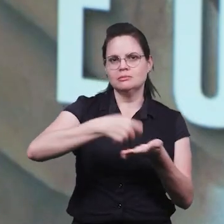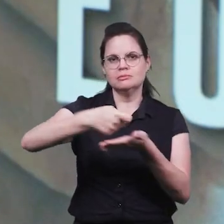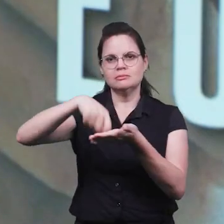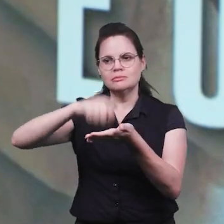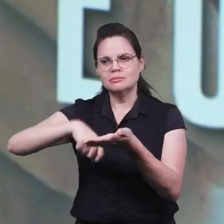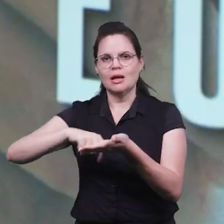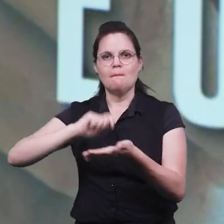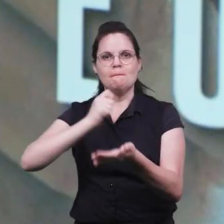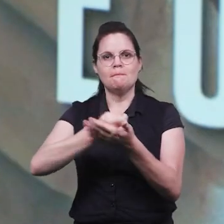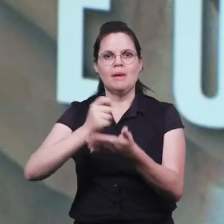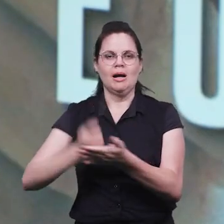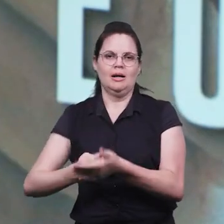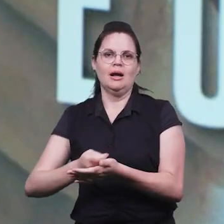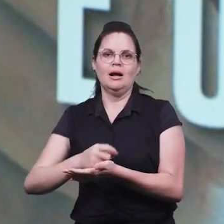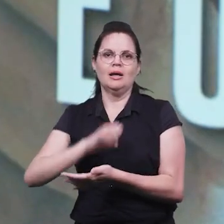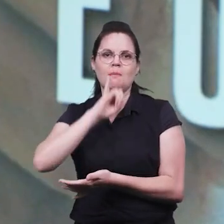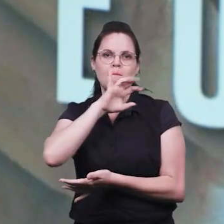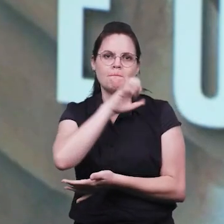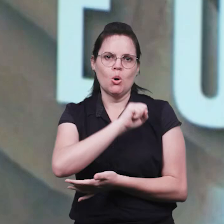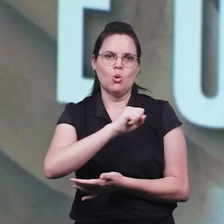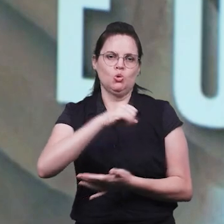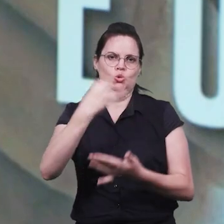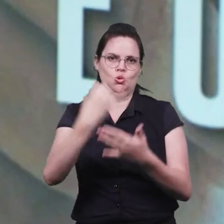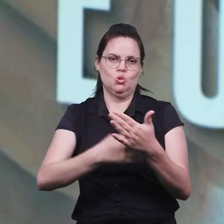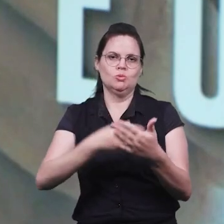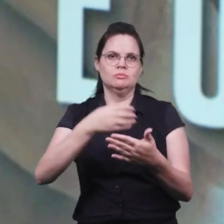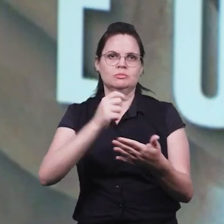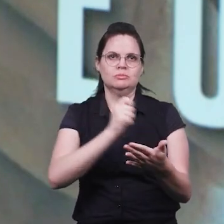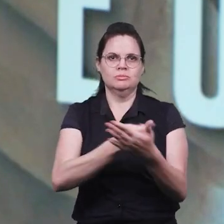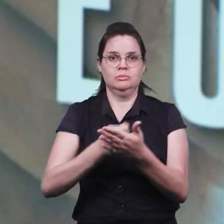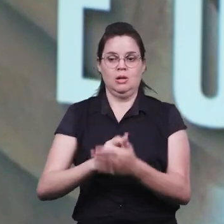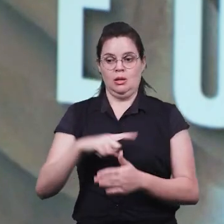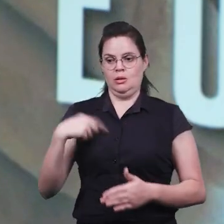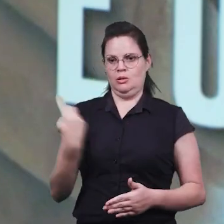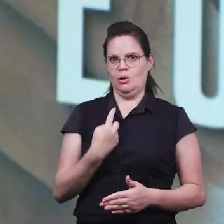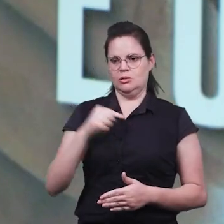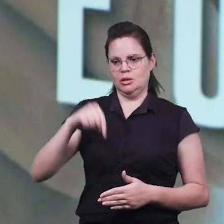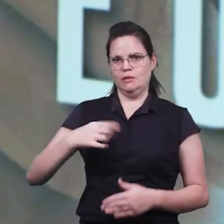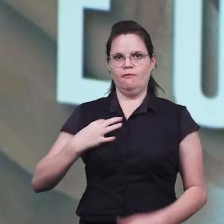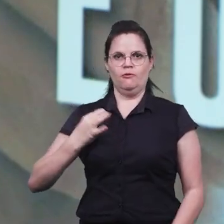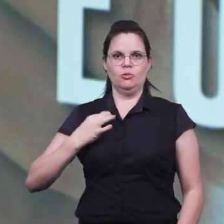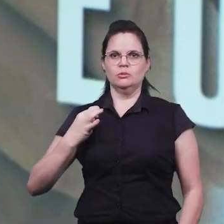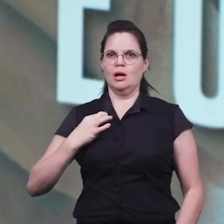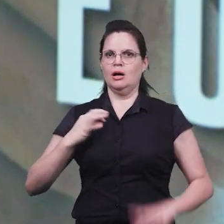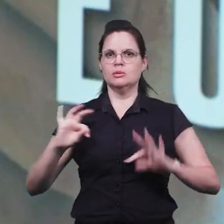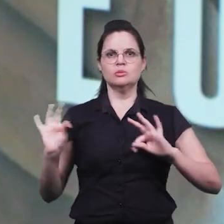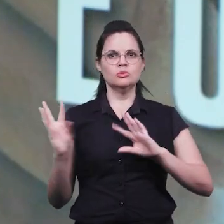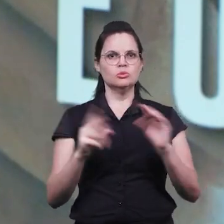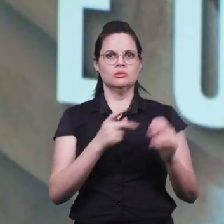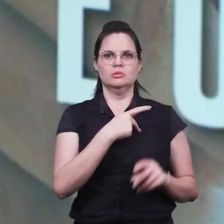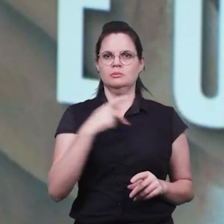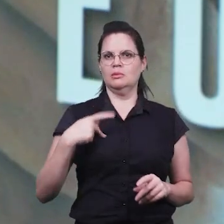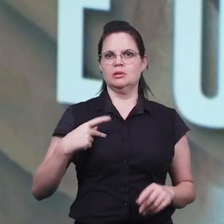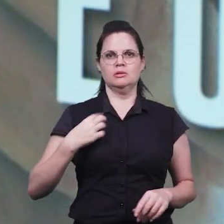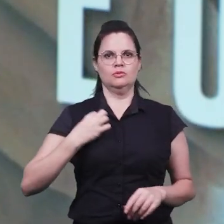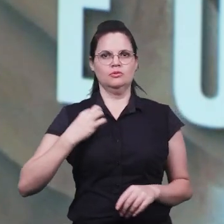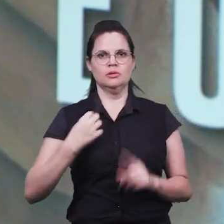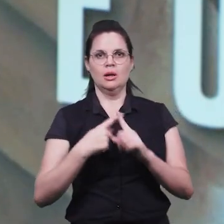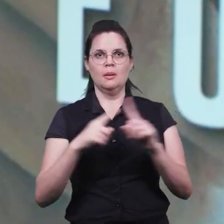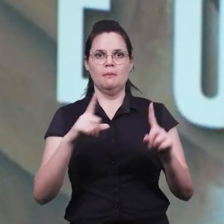devidos impostos, porque o nosso povo é todo voluntário, né? Nosso povo é todo voluntário, mas nós temos